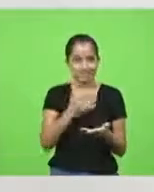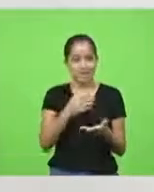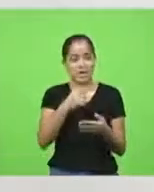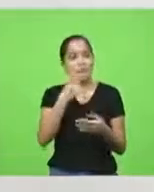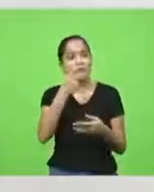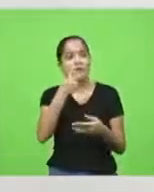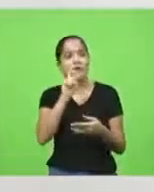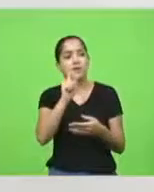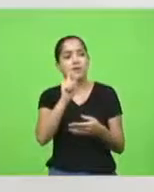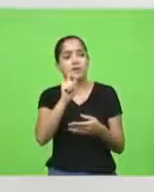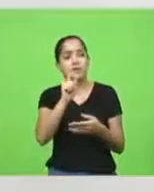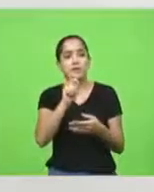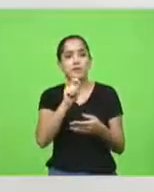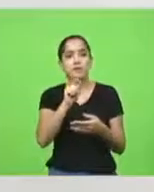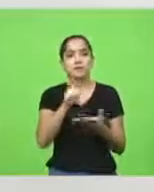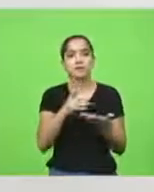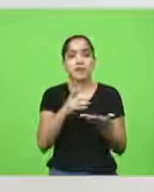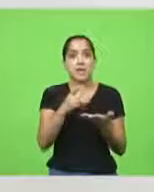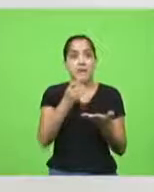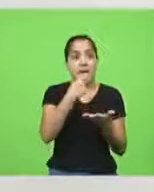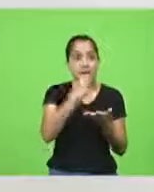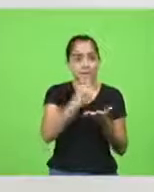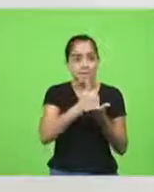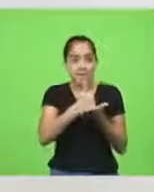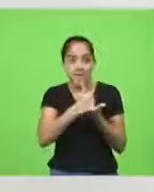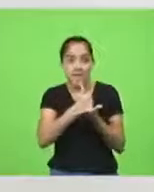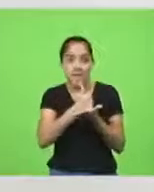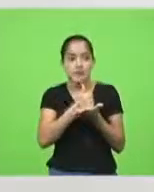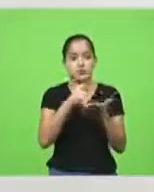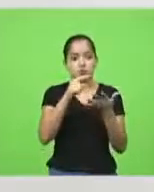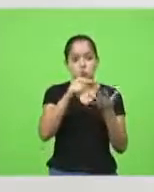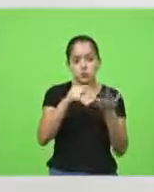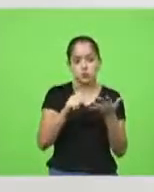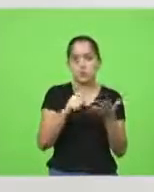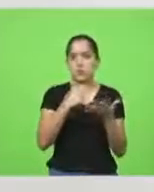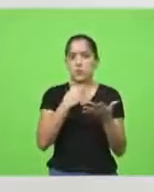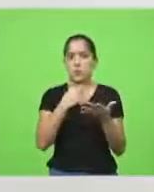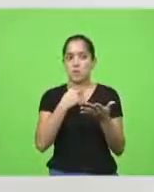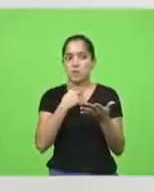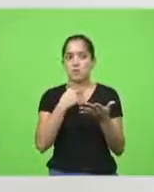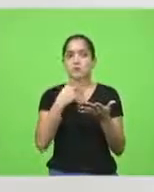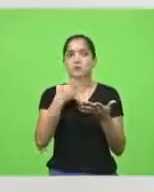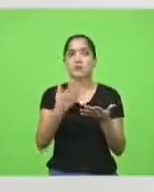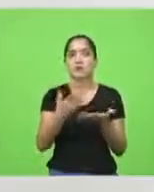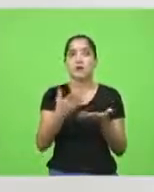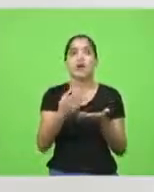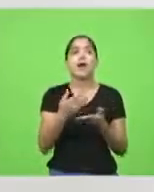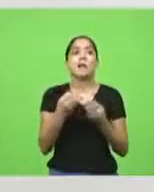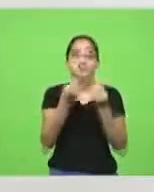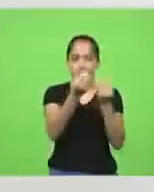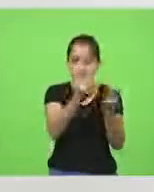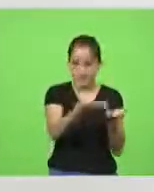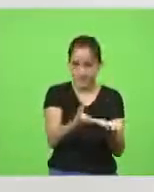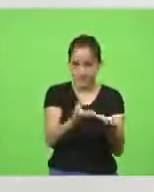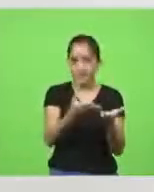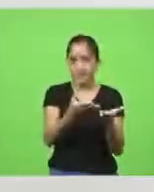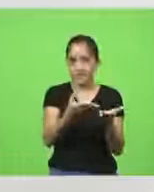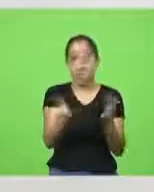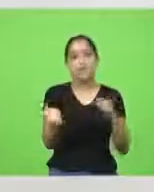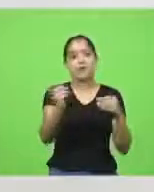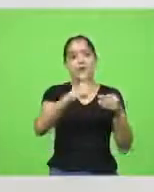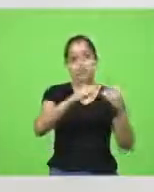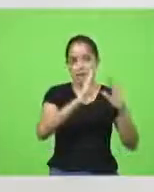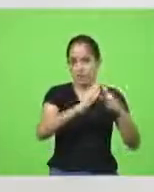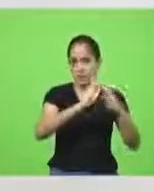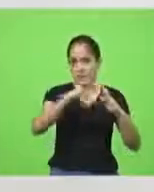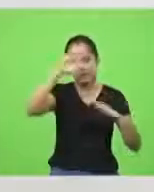no PA, disse assim: ó, não toma tais e tais remédios, porque isso não está comprovado. Tá, então você deu dipirona para ela ir para casa, porque se tiver